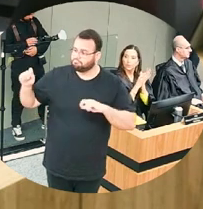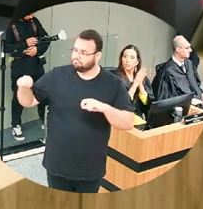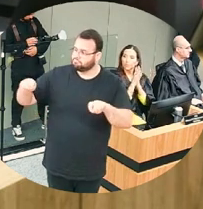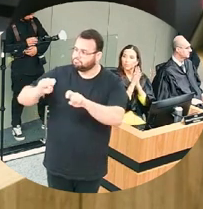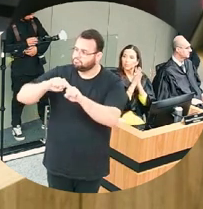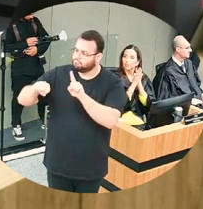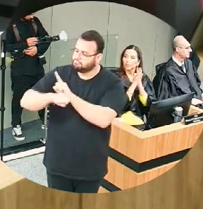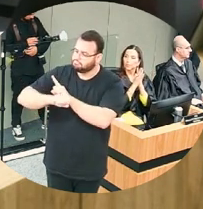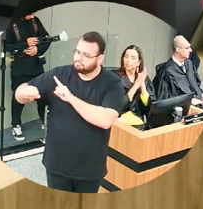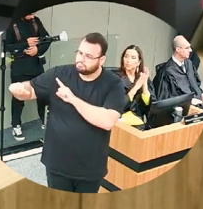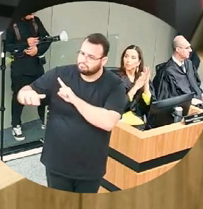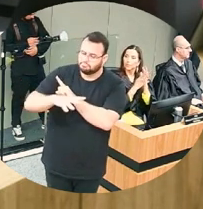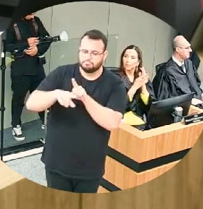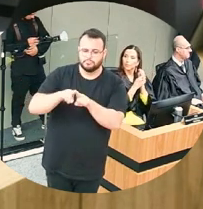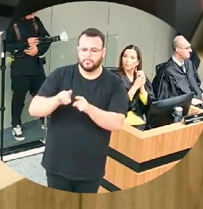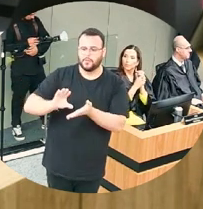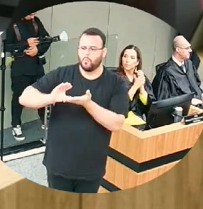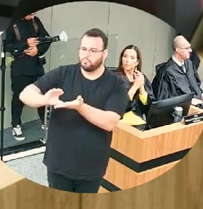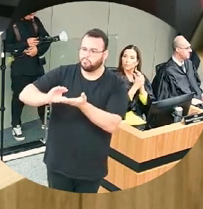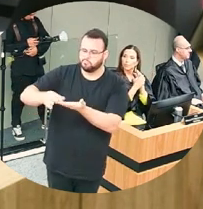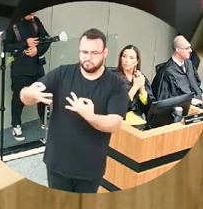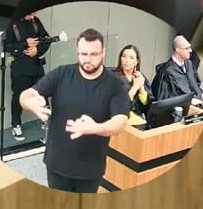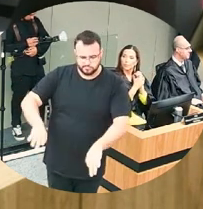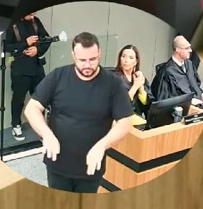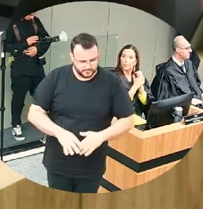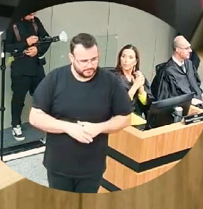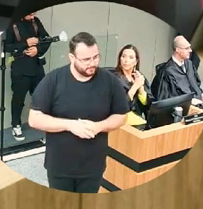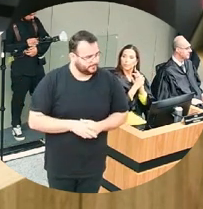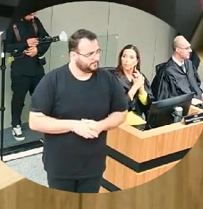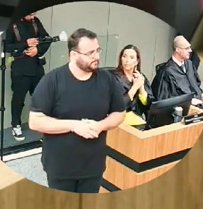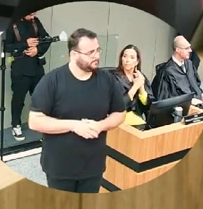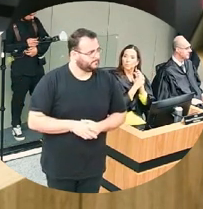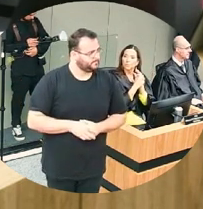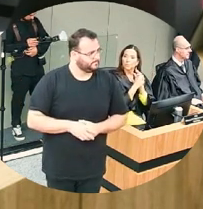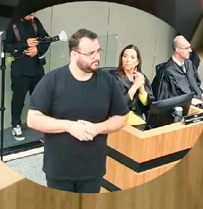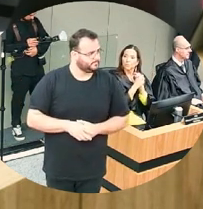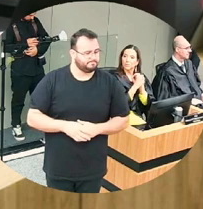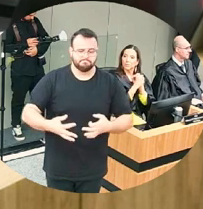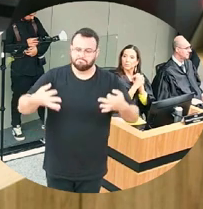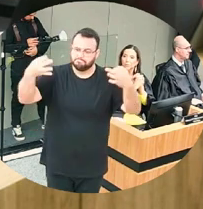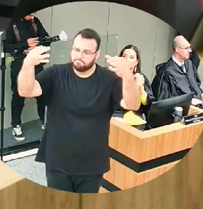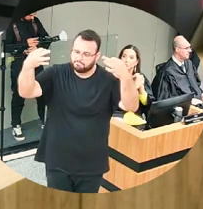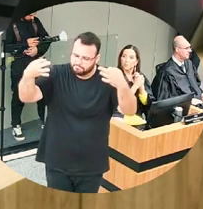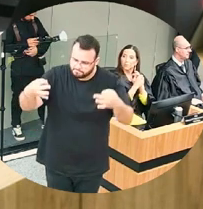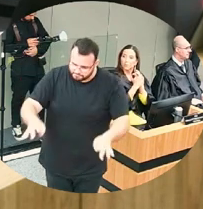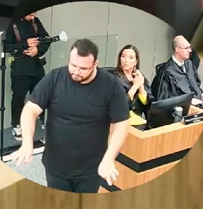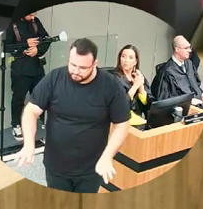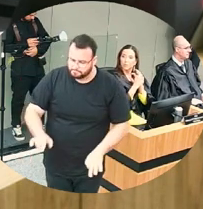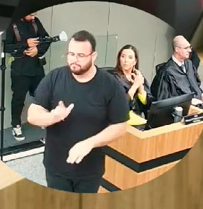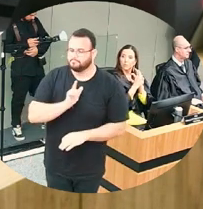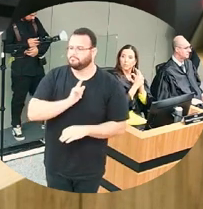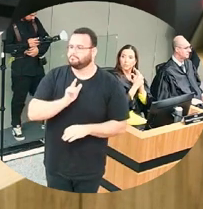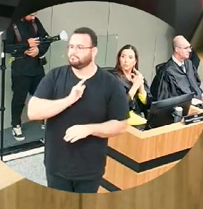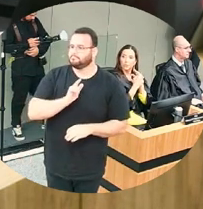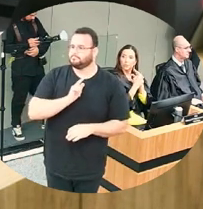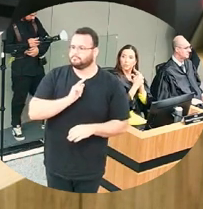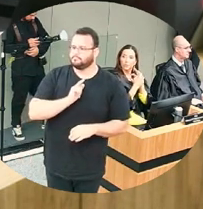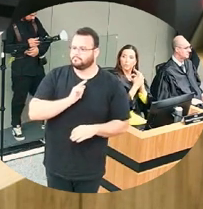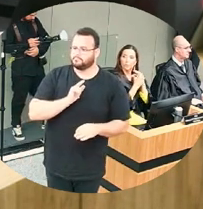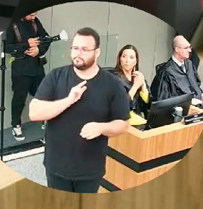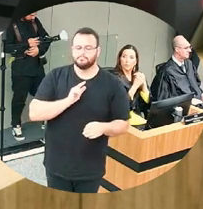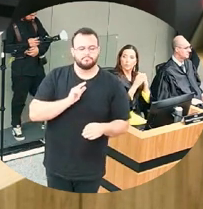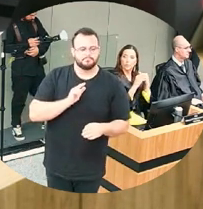sociedade e saiba dar a elas o encaminhamento adequado certamente temos muito do que nos